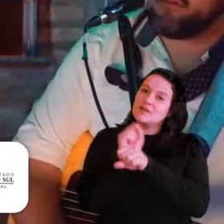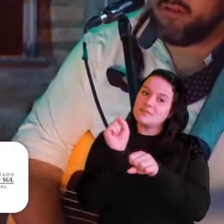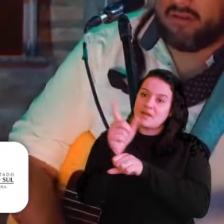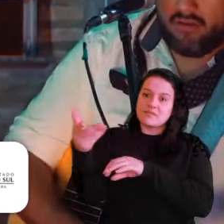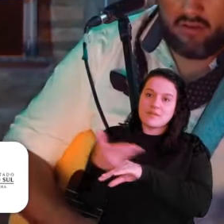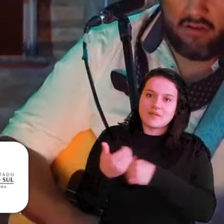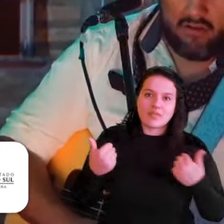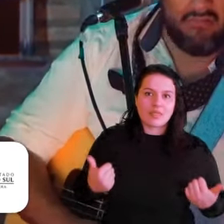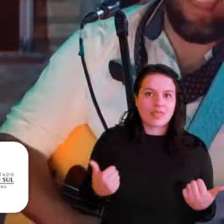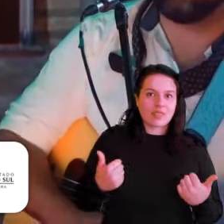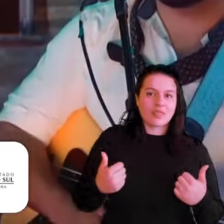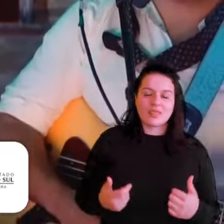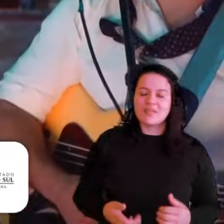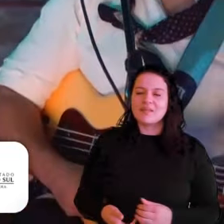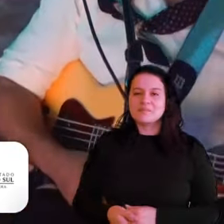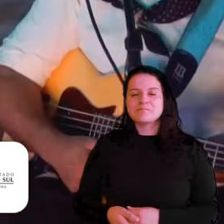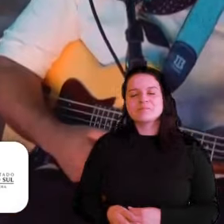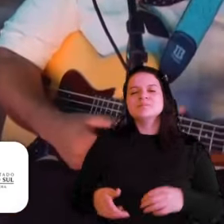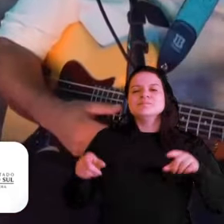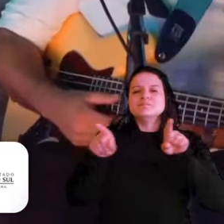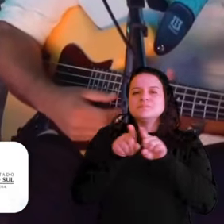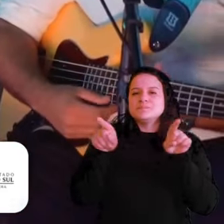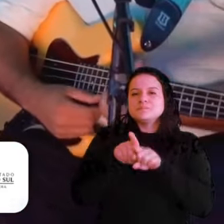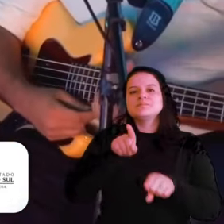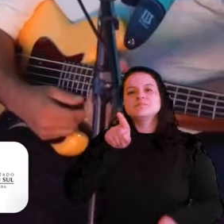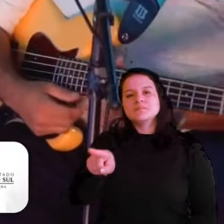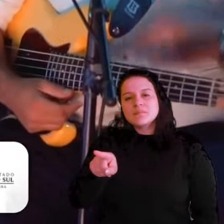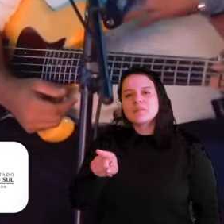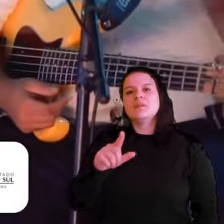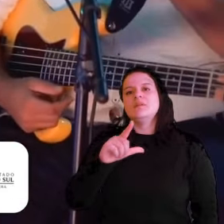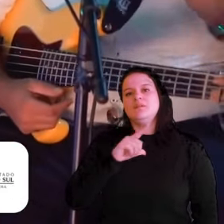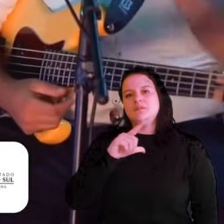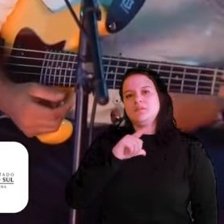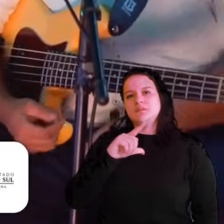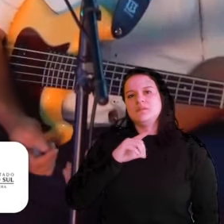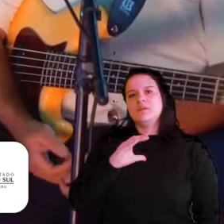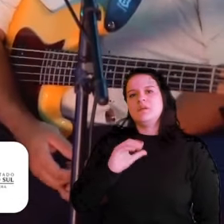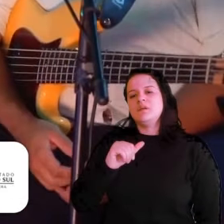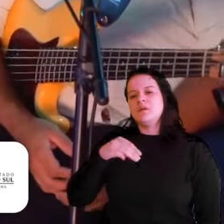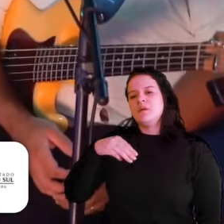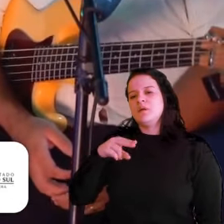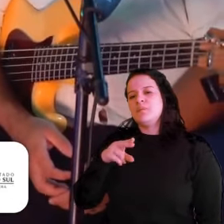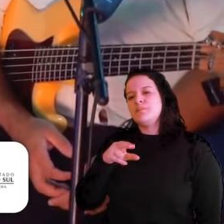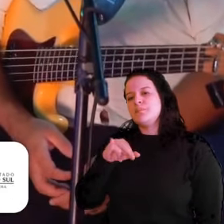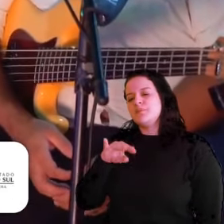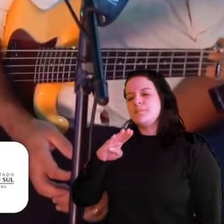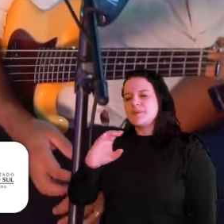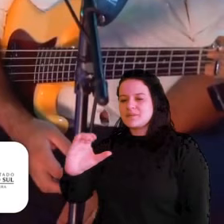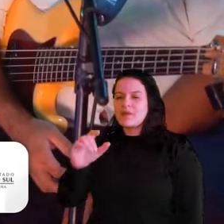te esperando aqui uma hora e outra. É. Também lá pra Camboriú. É. Lá